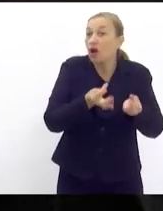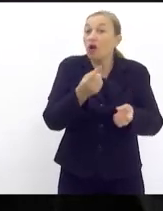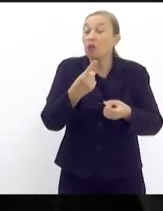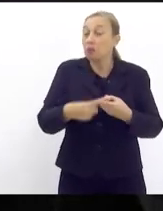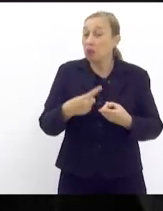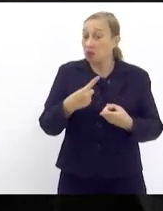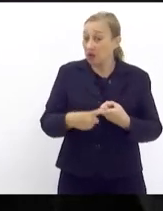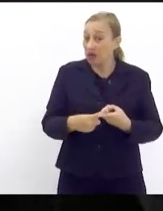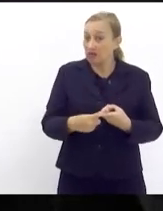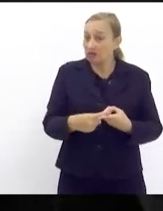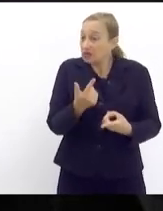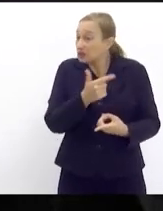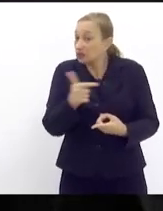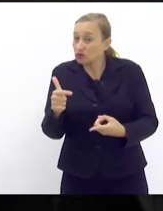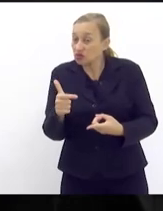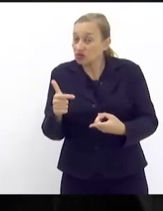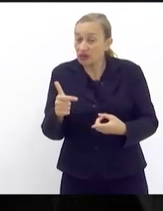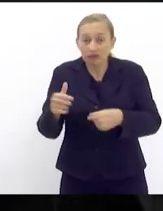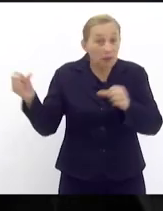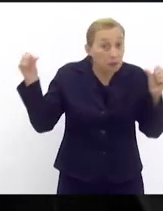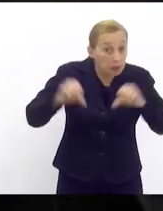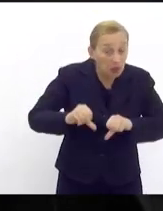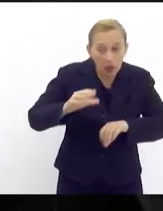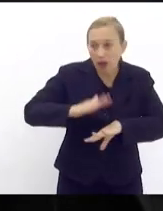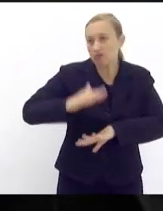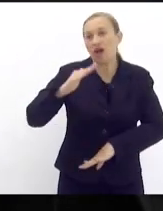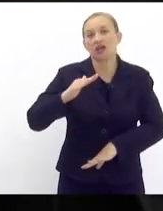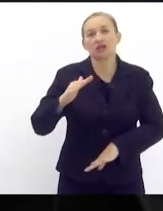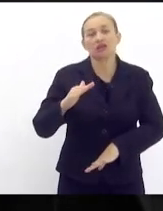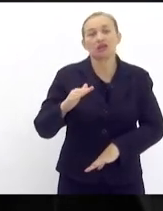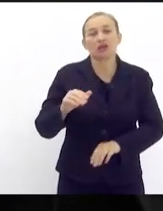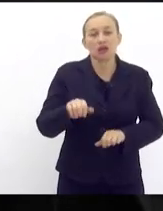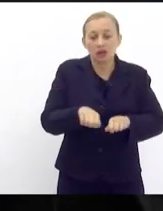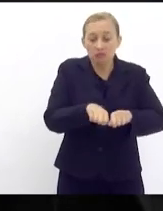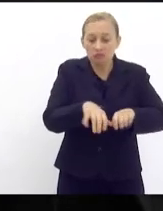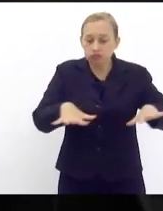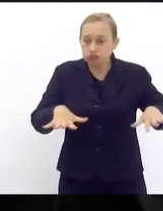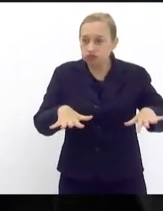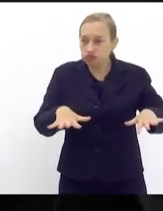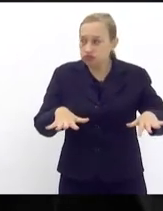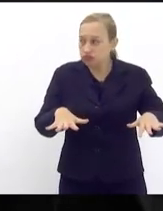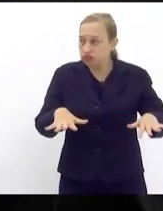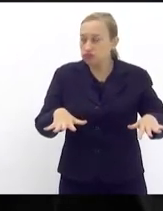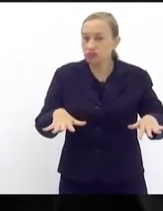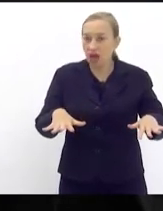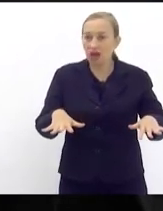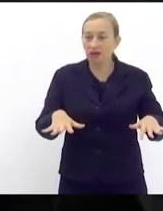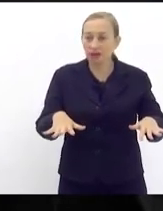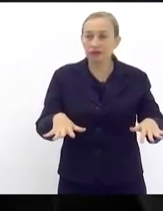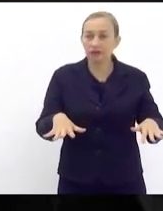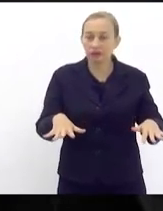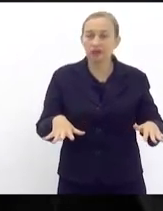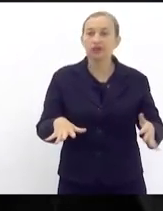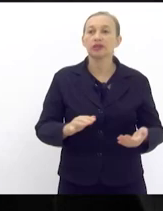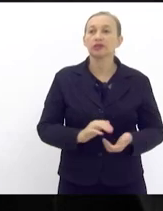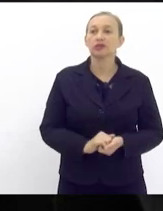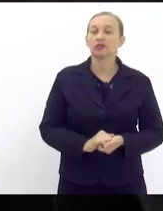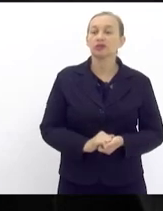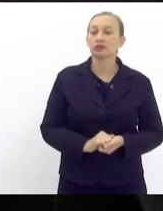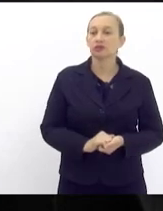senão ela se agrava a pandemia exacerbou essa questão